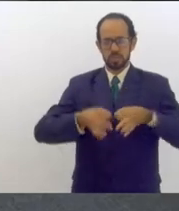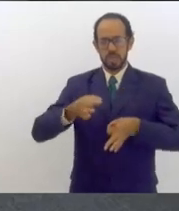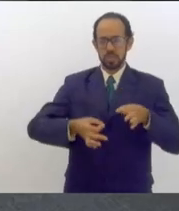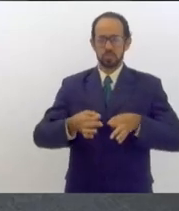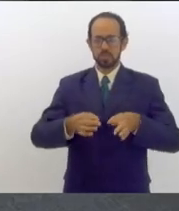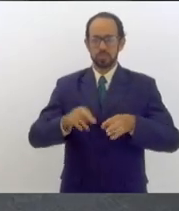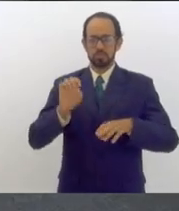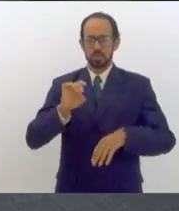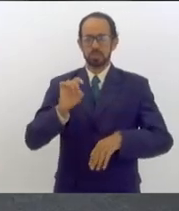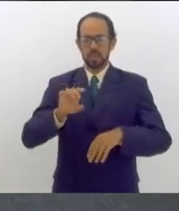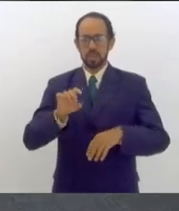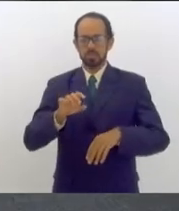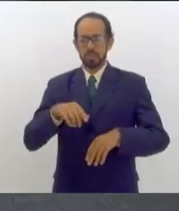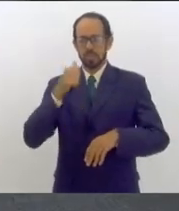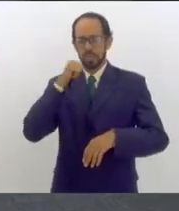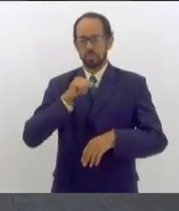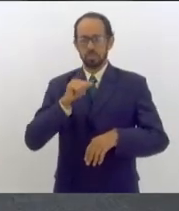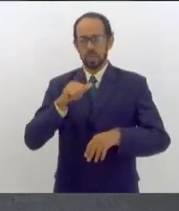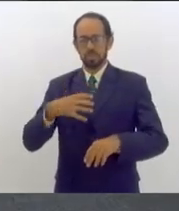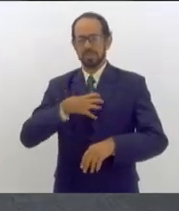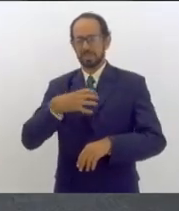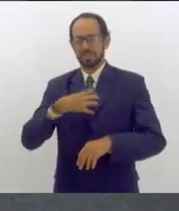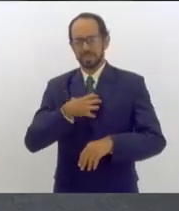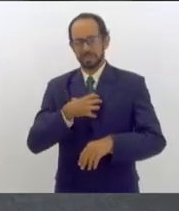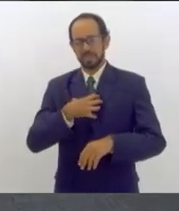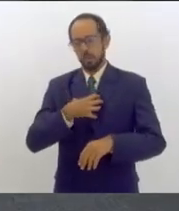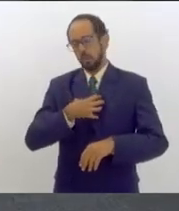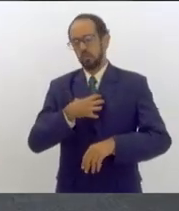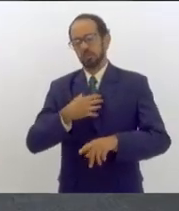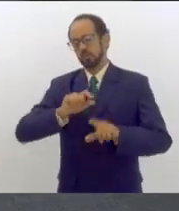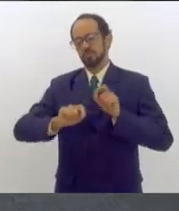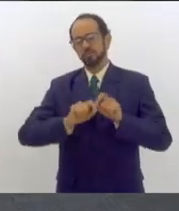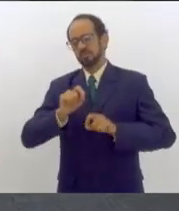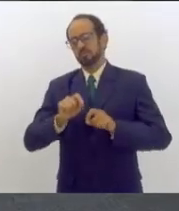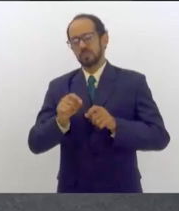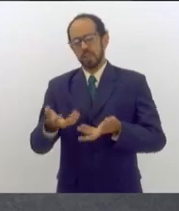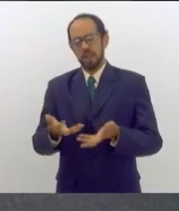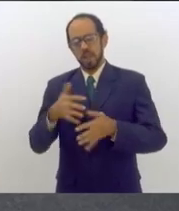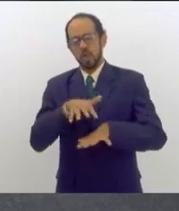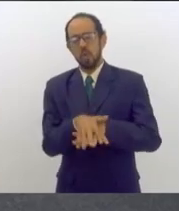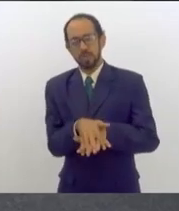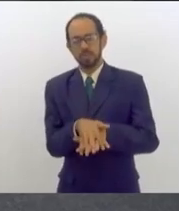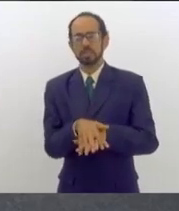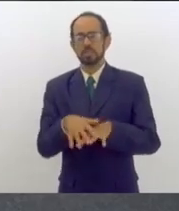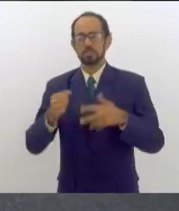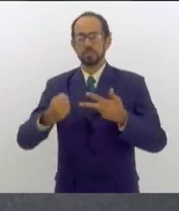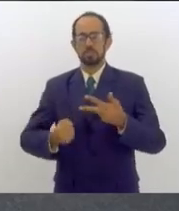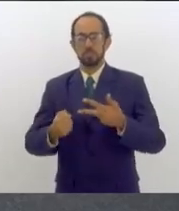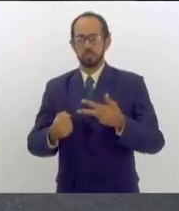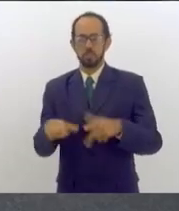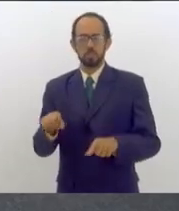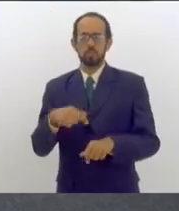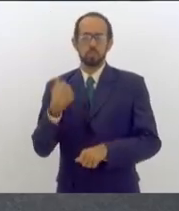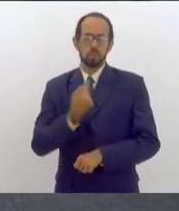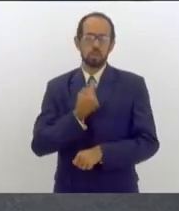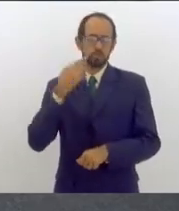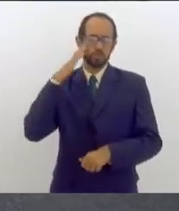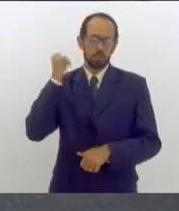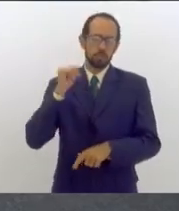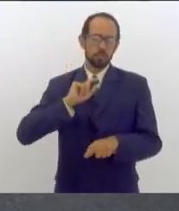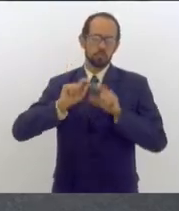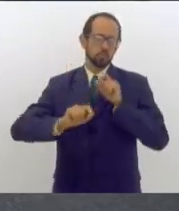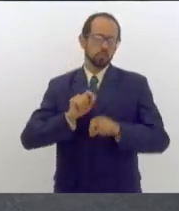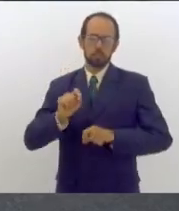para que essas mulheres se sintam respaldadas e acolhidas pelo poder público e a gente tem certeza que